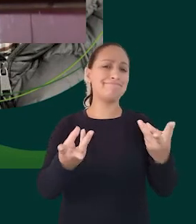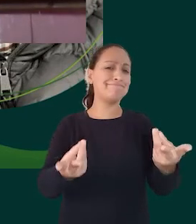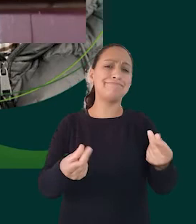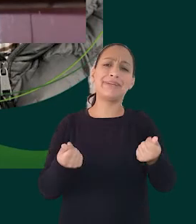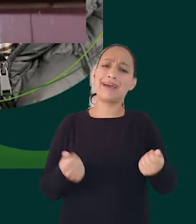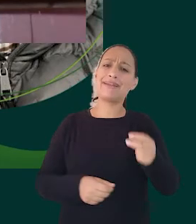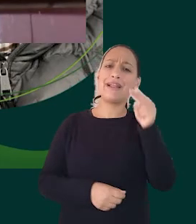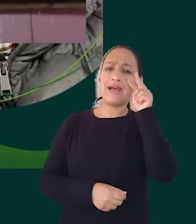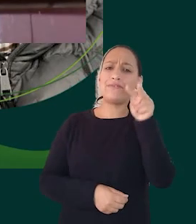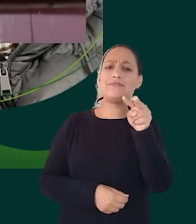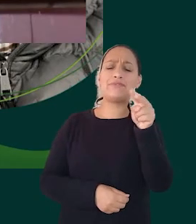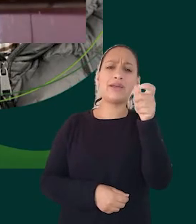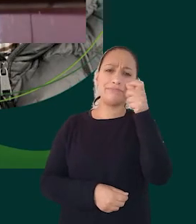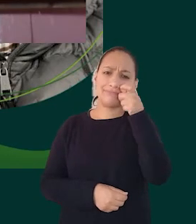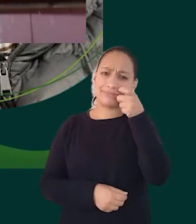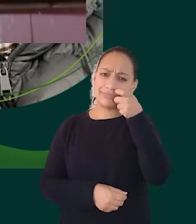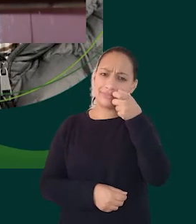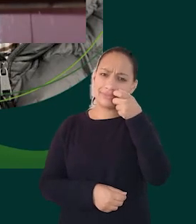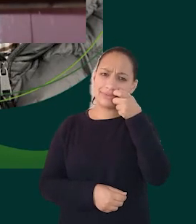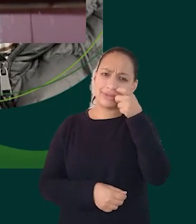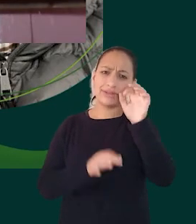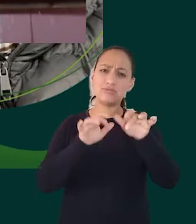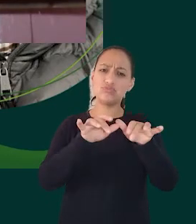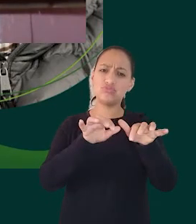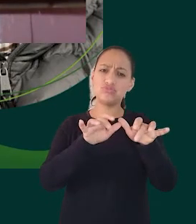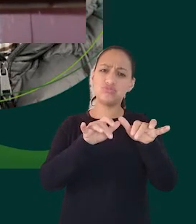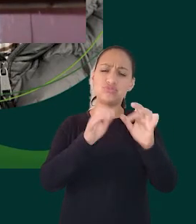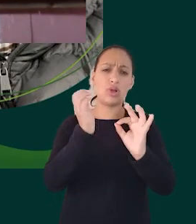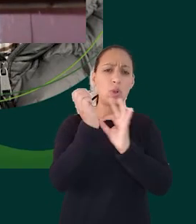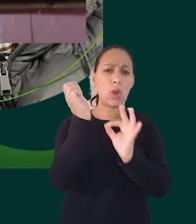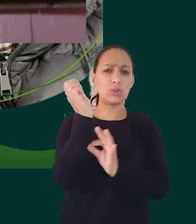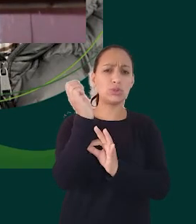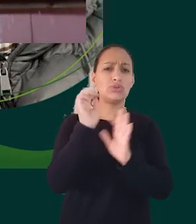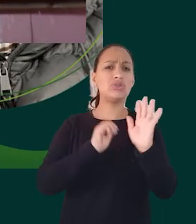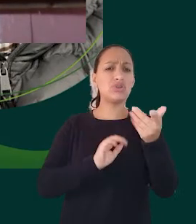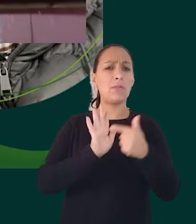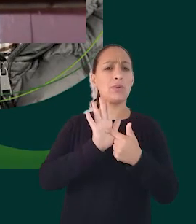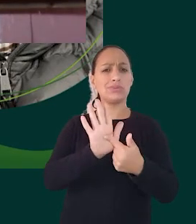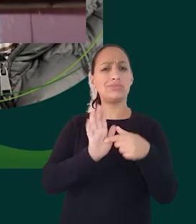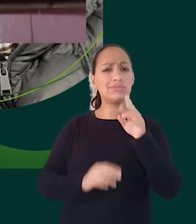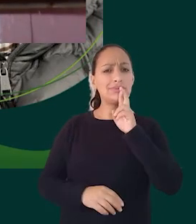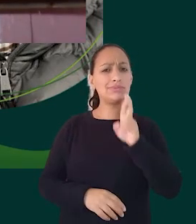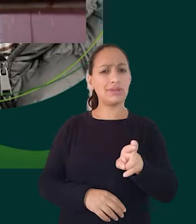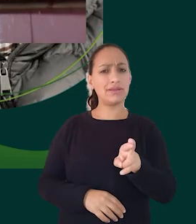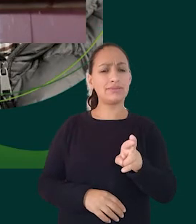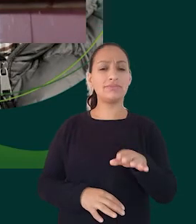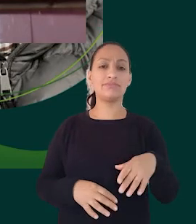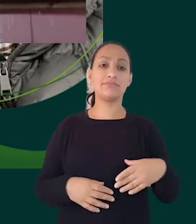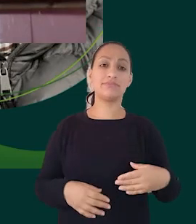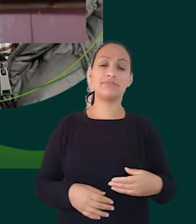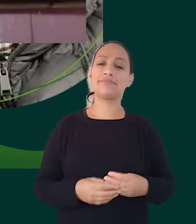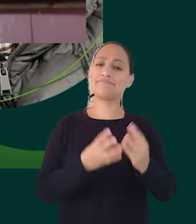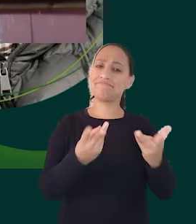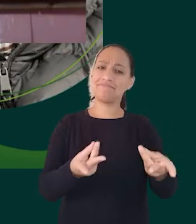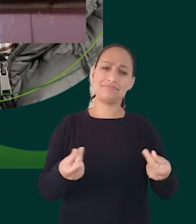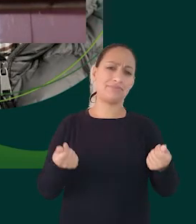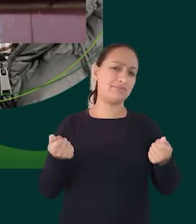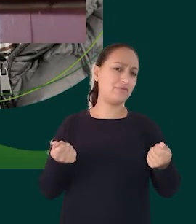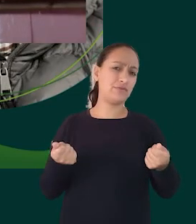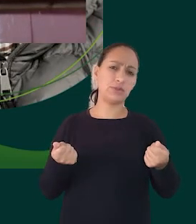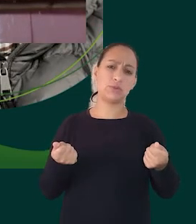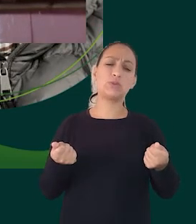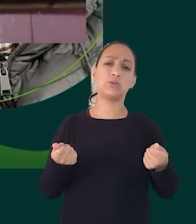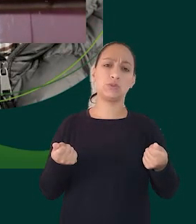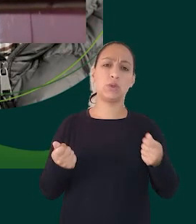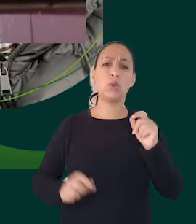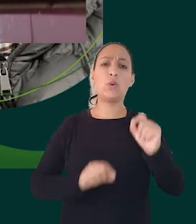ver escrevendo código ali e já mostrando o resultado. Quer dizer, sensacional. Olha